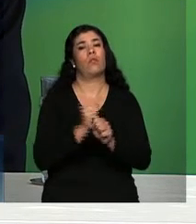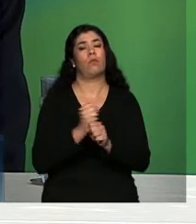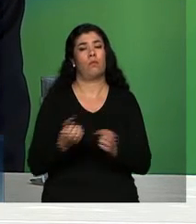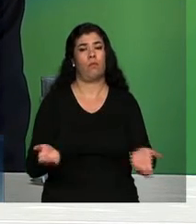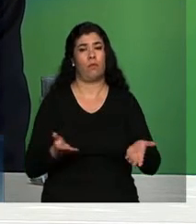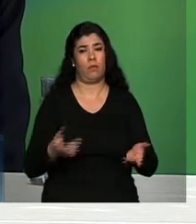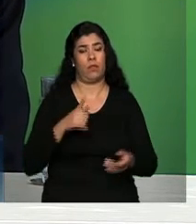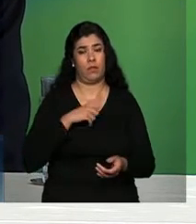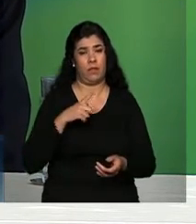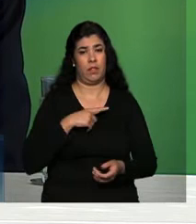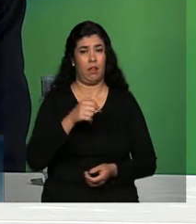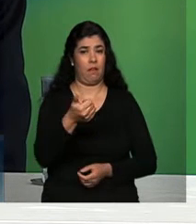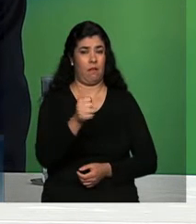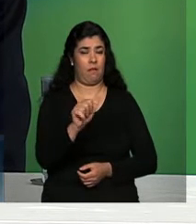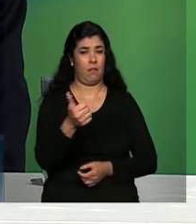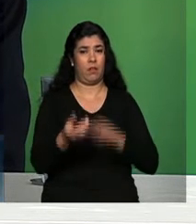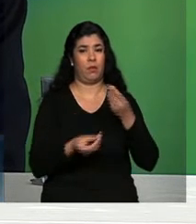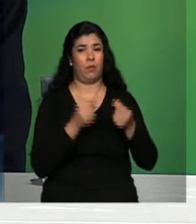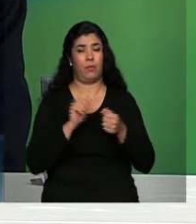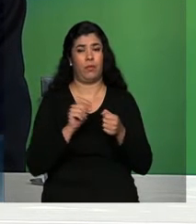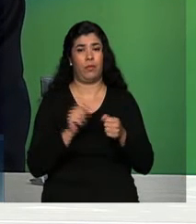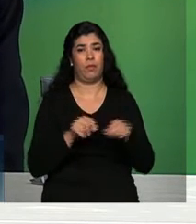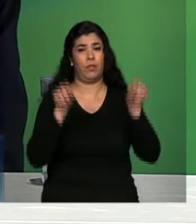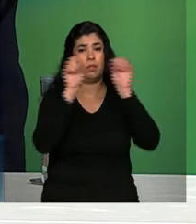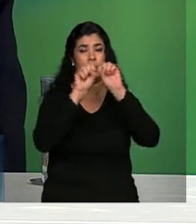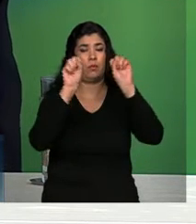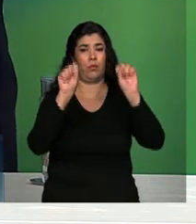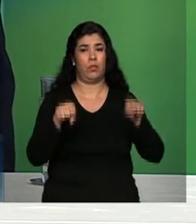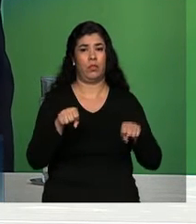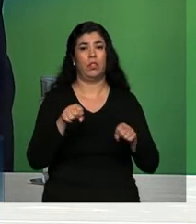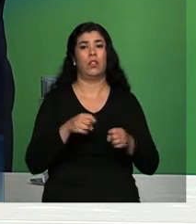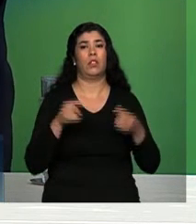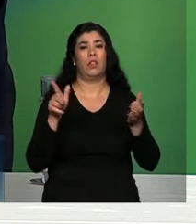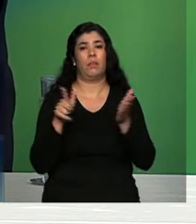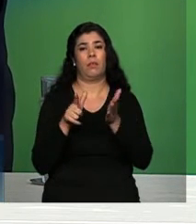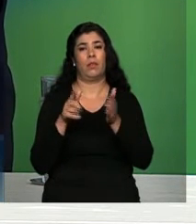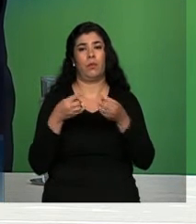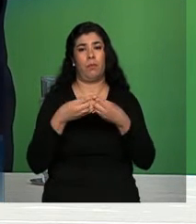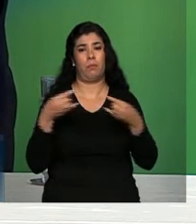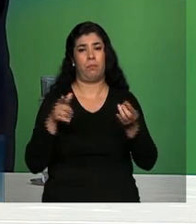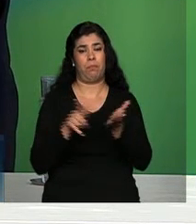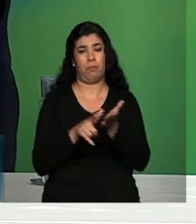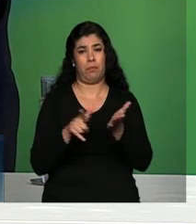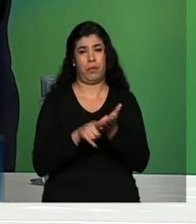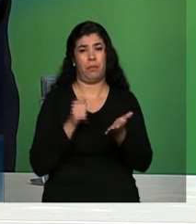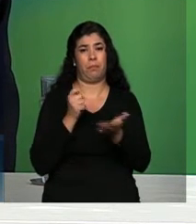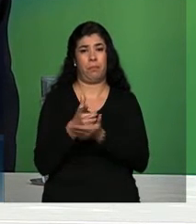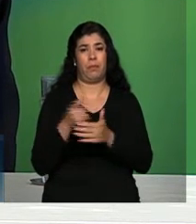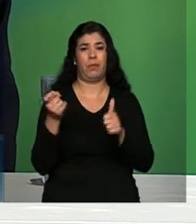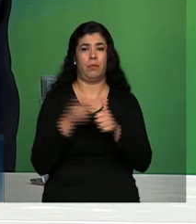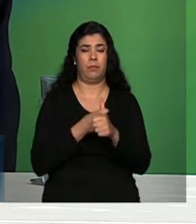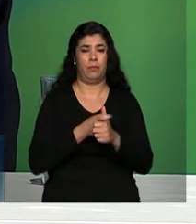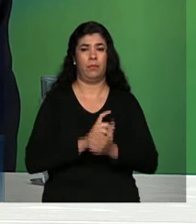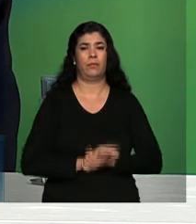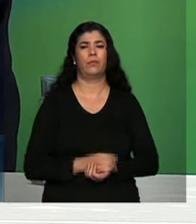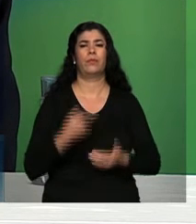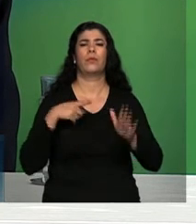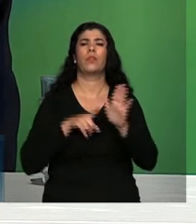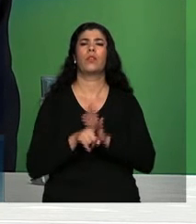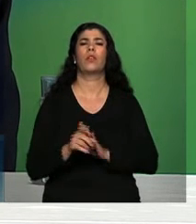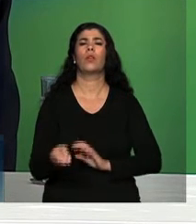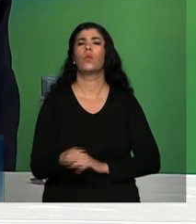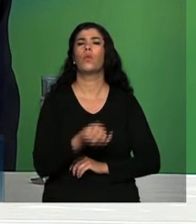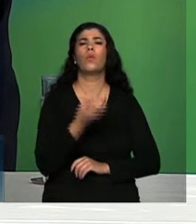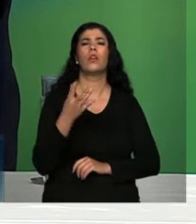o balanço da eficácia do sistema de carnê. Segunda pergunta. Quantos estão